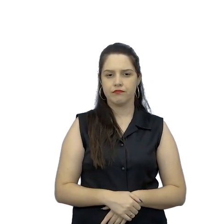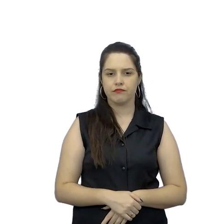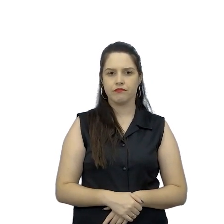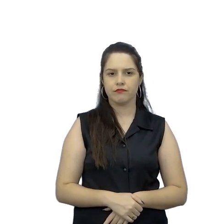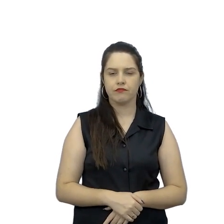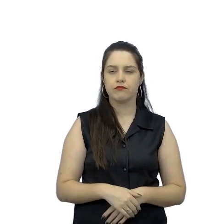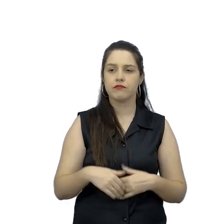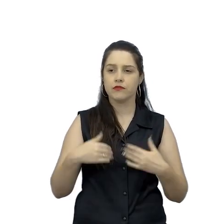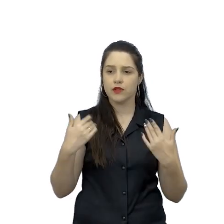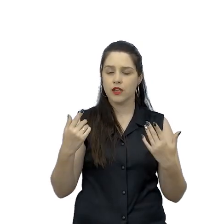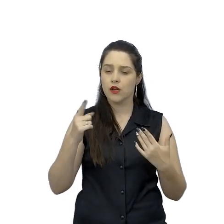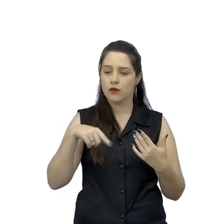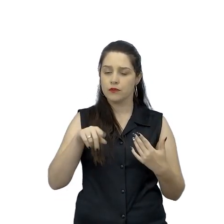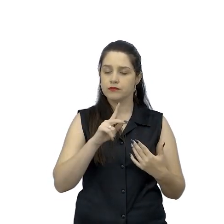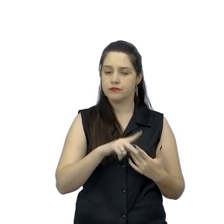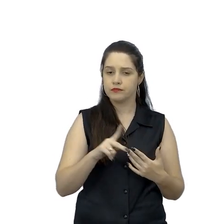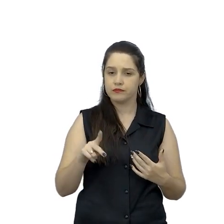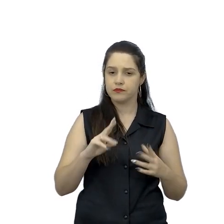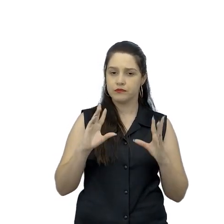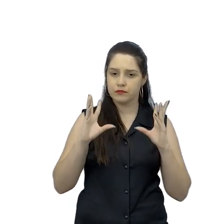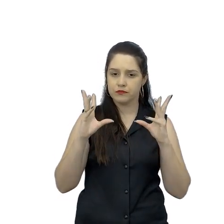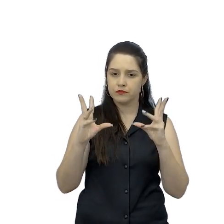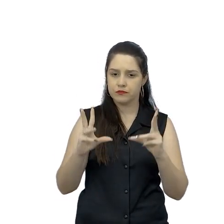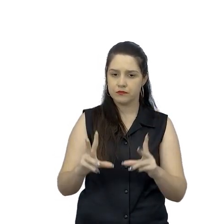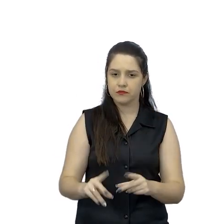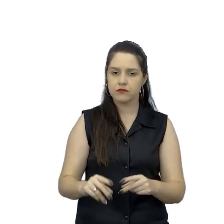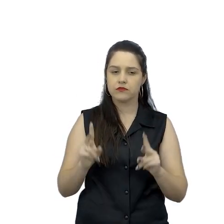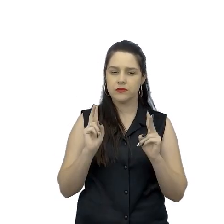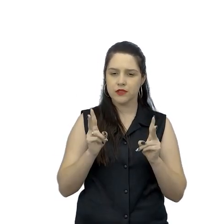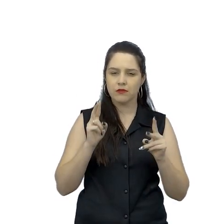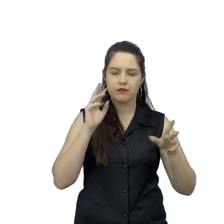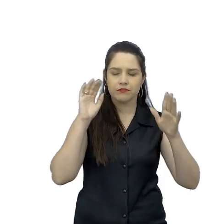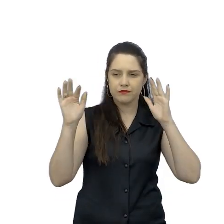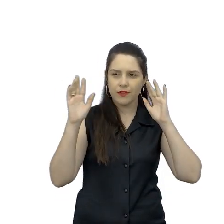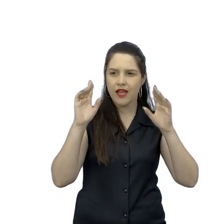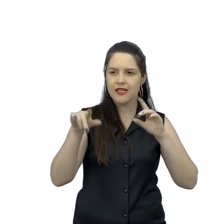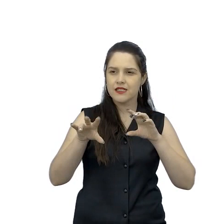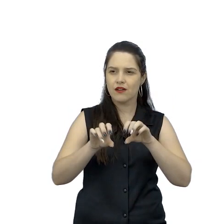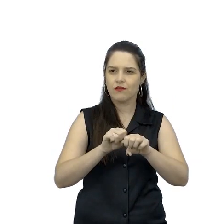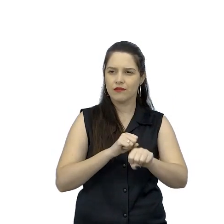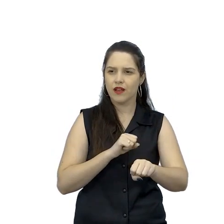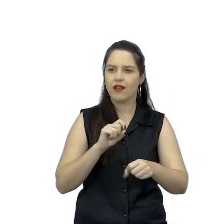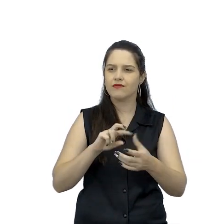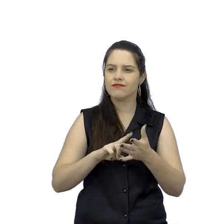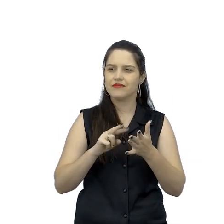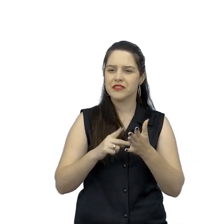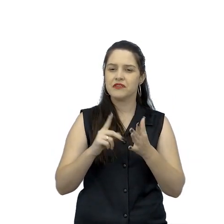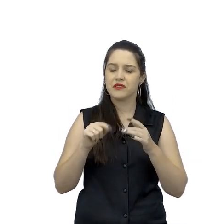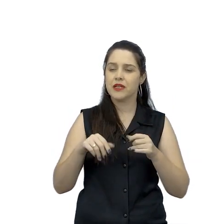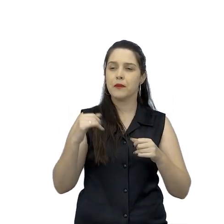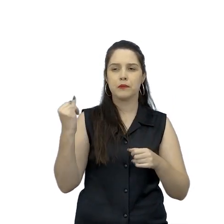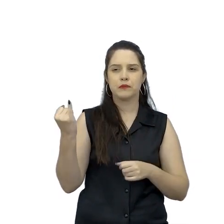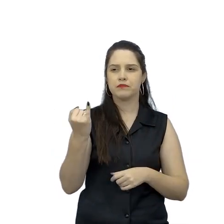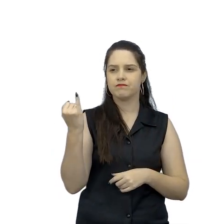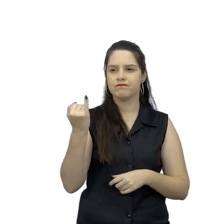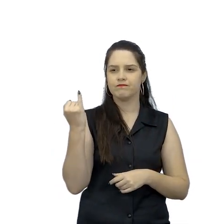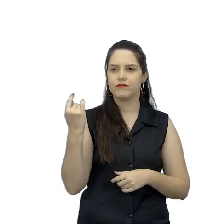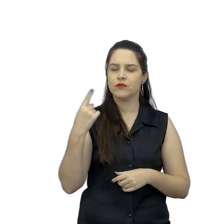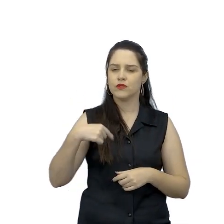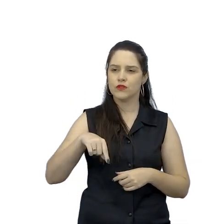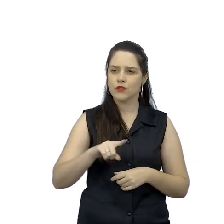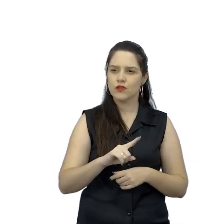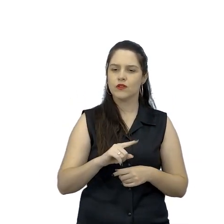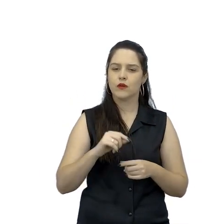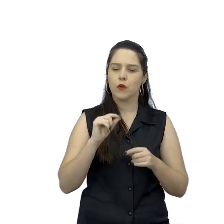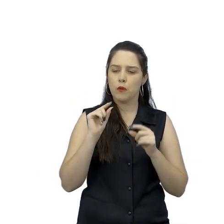Então é isso, né, professor? Sempre pensando que essas formações, elas nos enriquecem bastante, elas nos faz pensar um